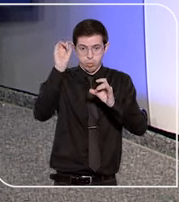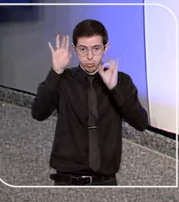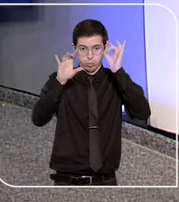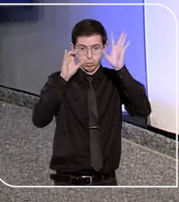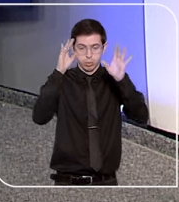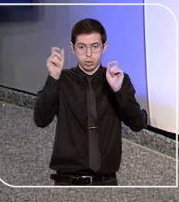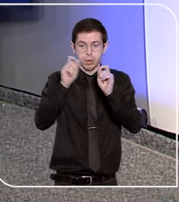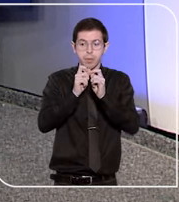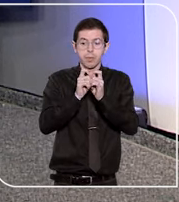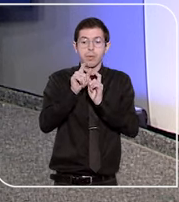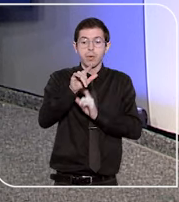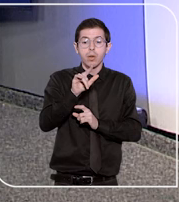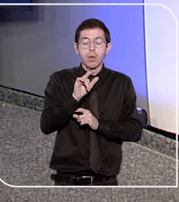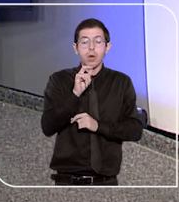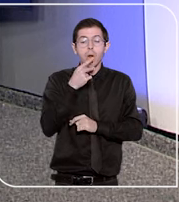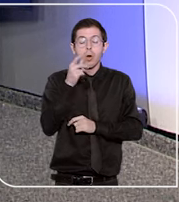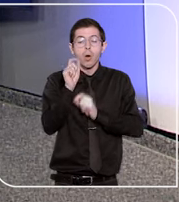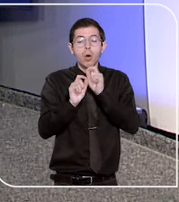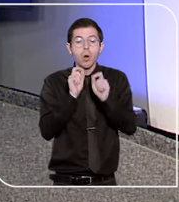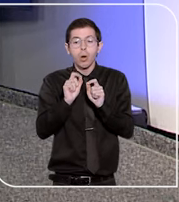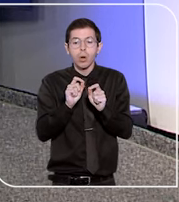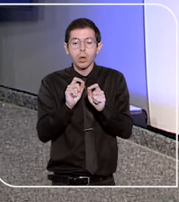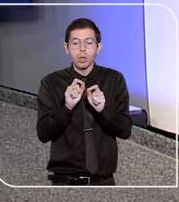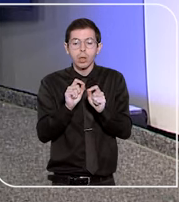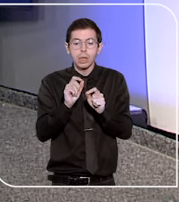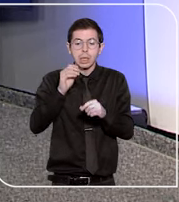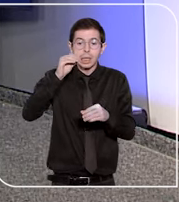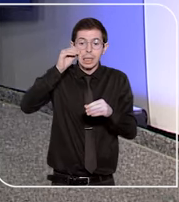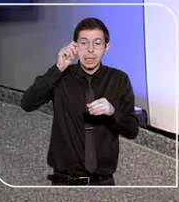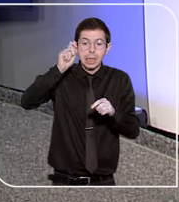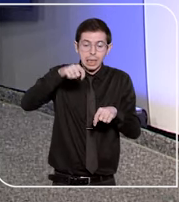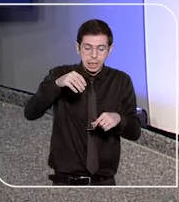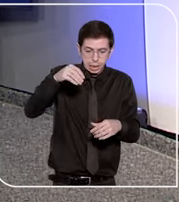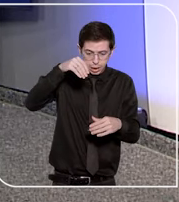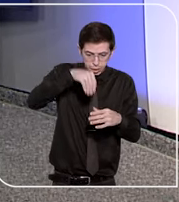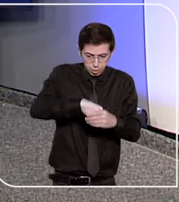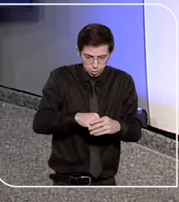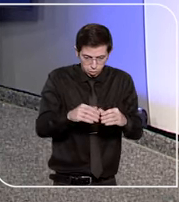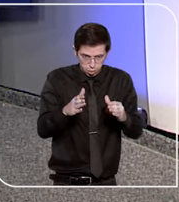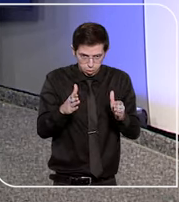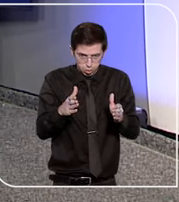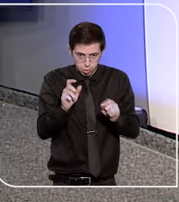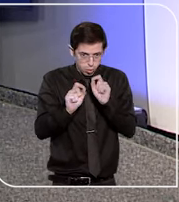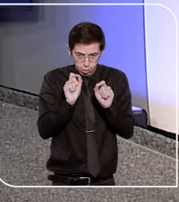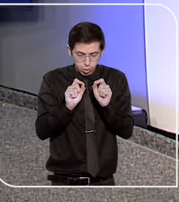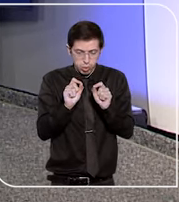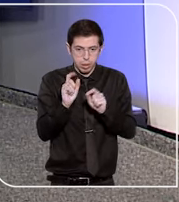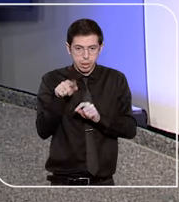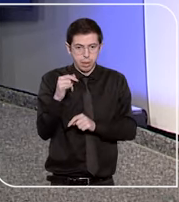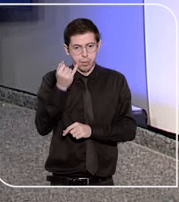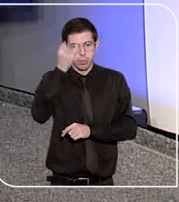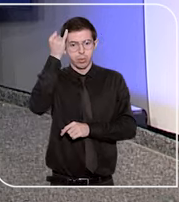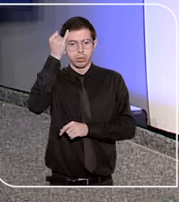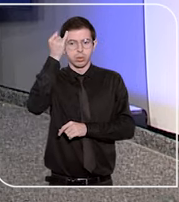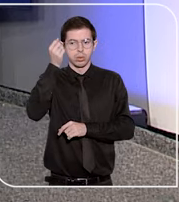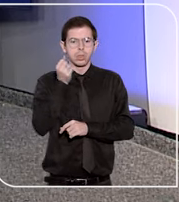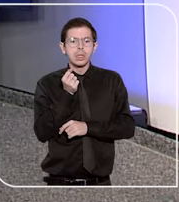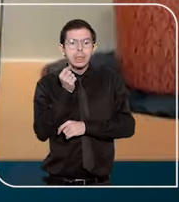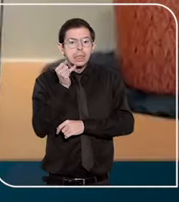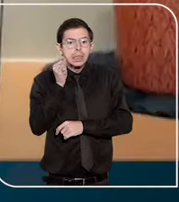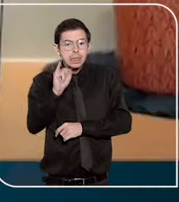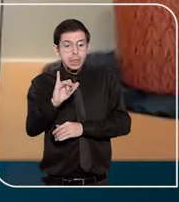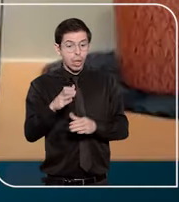que eu achei de extremamente cabível, adequada e relevante, que caso o órgão